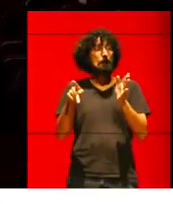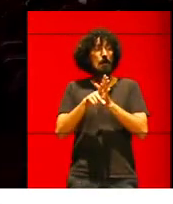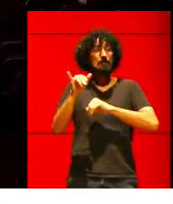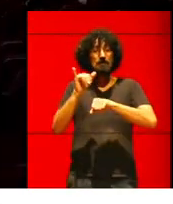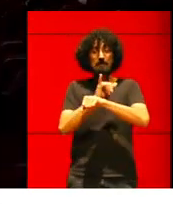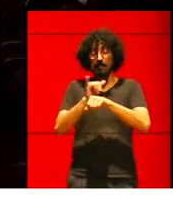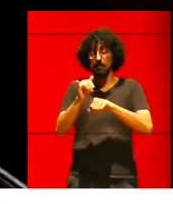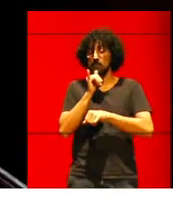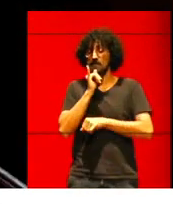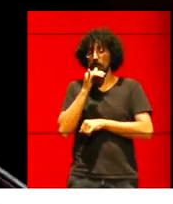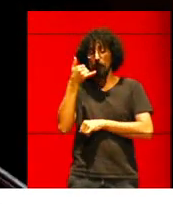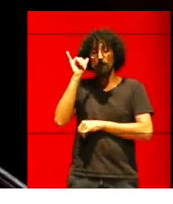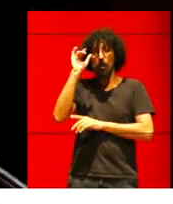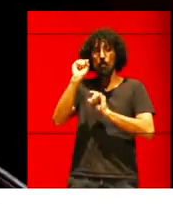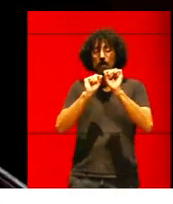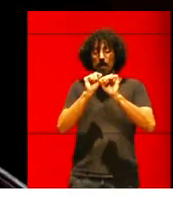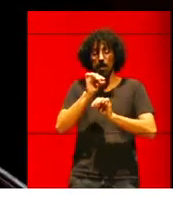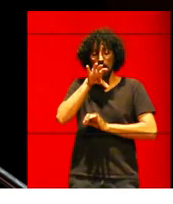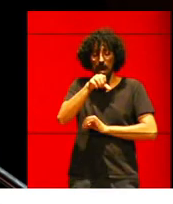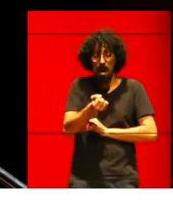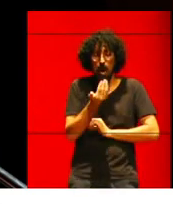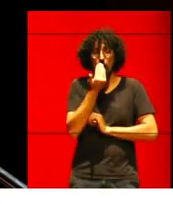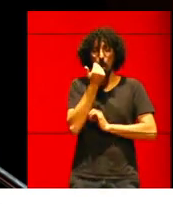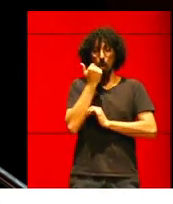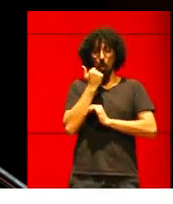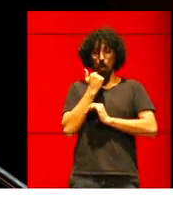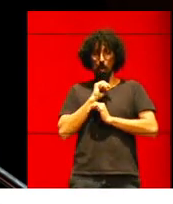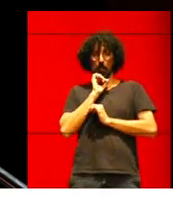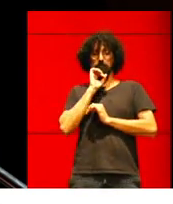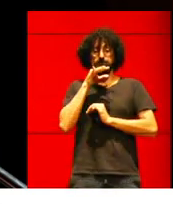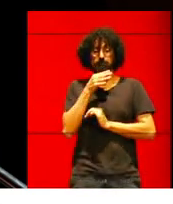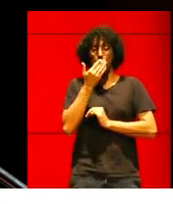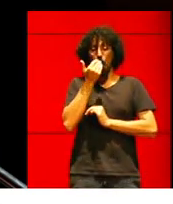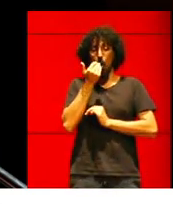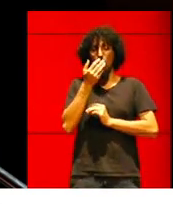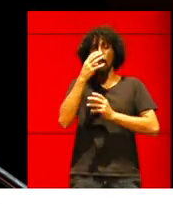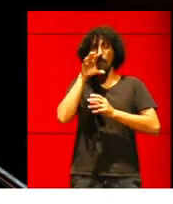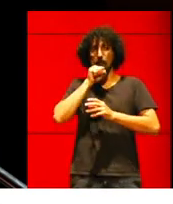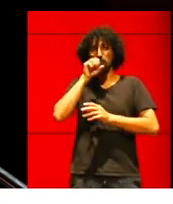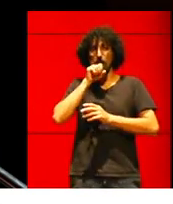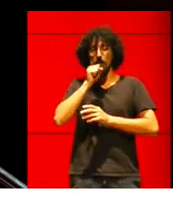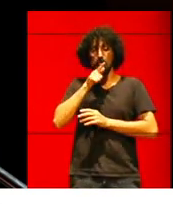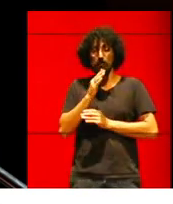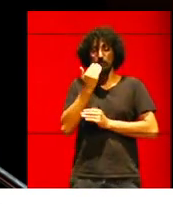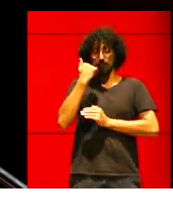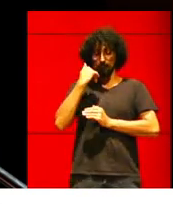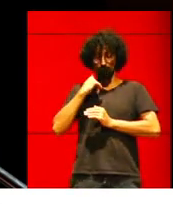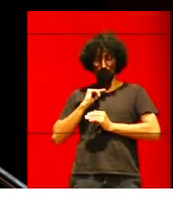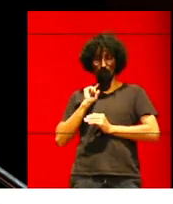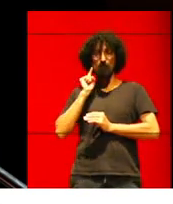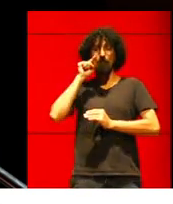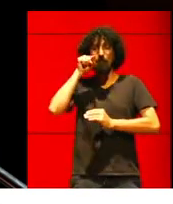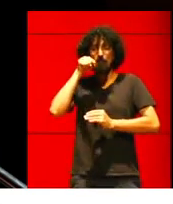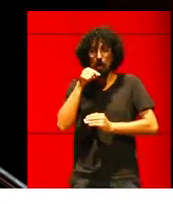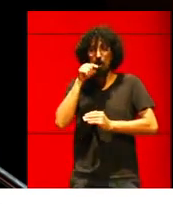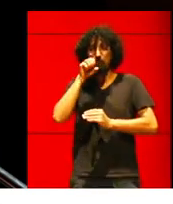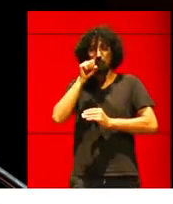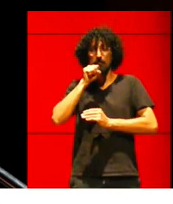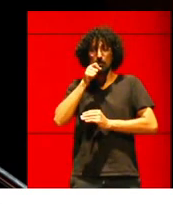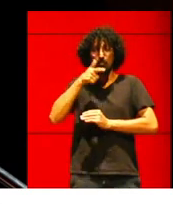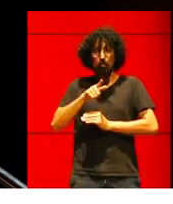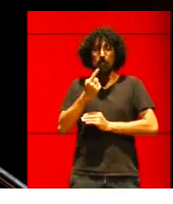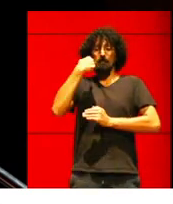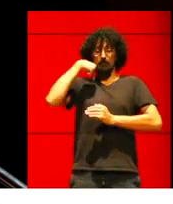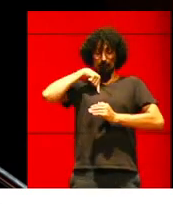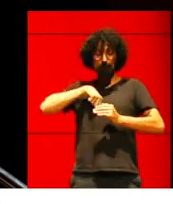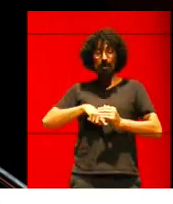Por exemplo, no boi, ele tem um sistema mecânico do estômago que consegue fazer aquela digestão mais demorada,